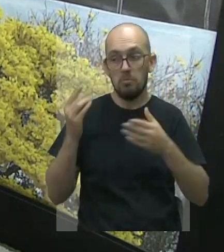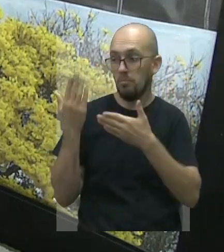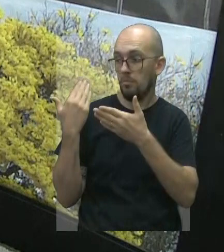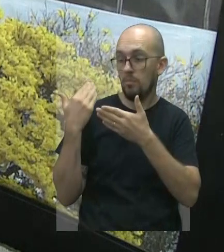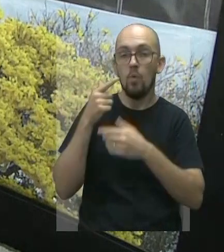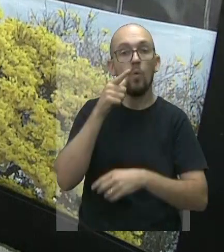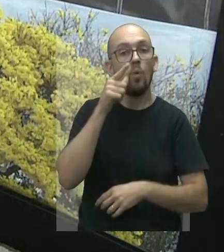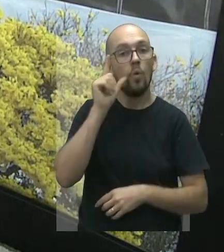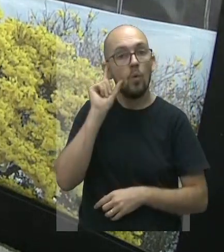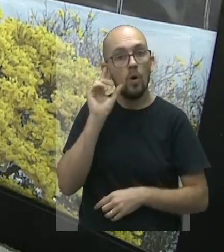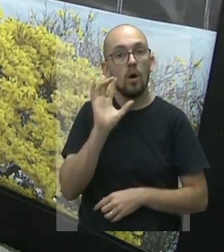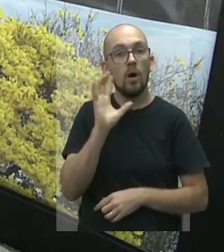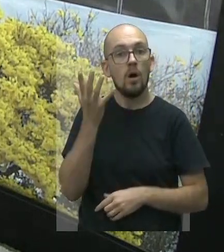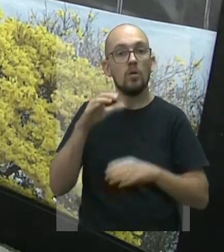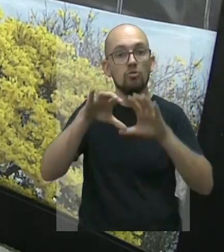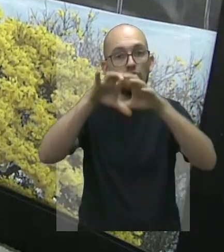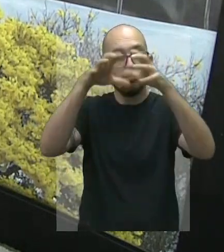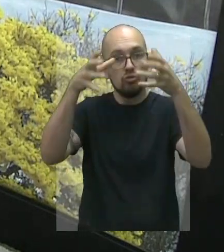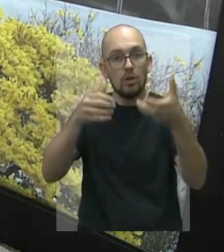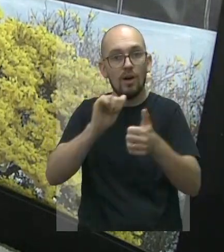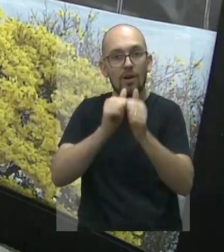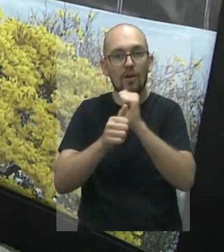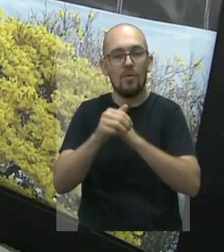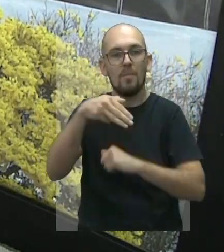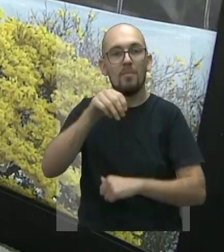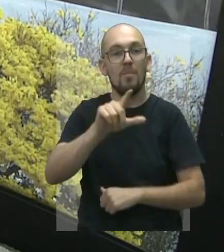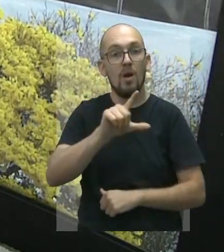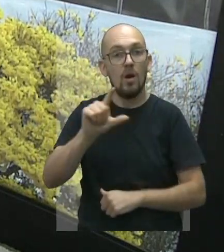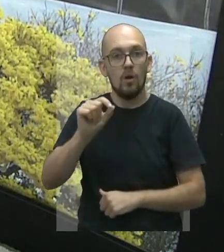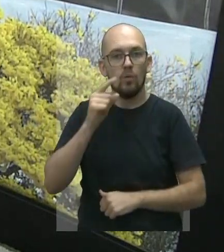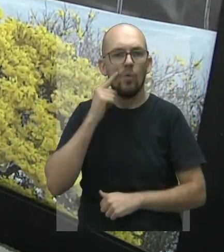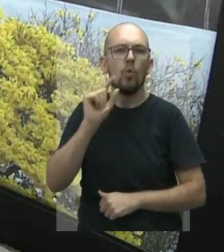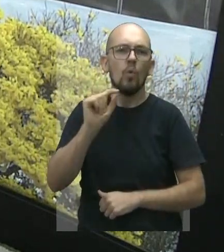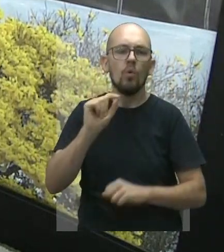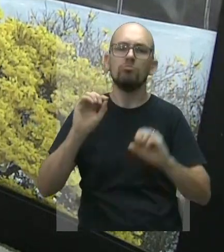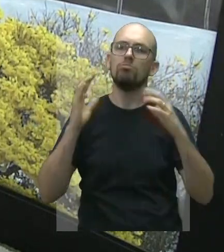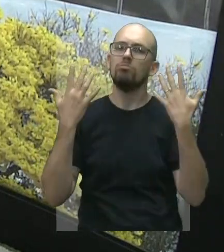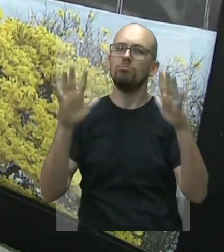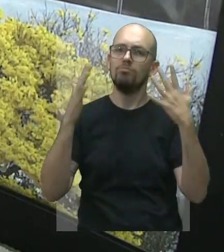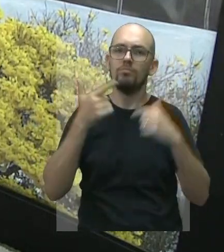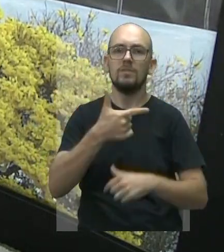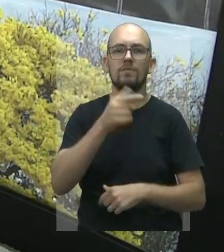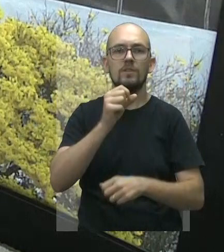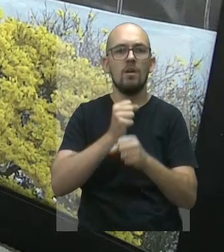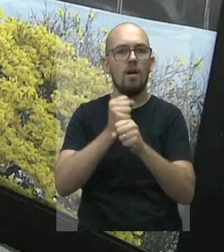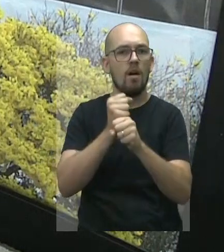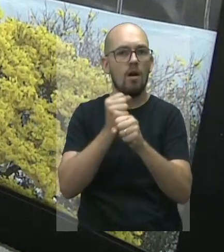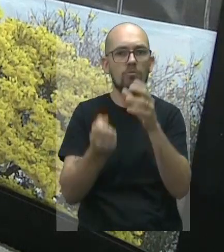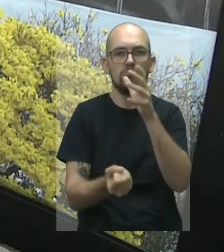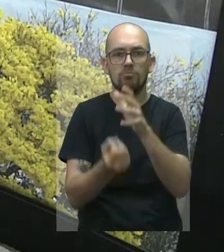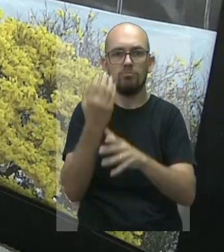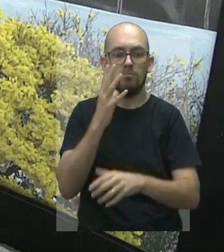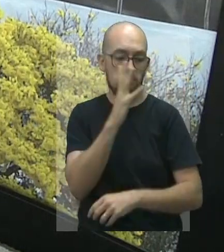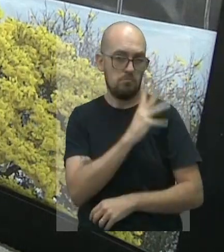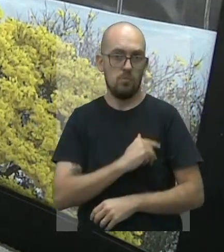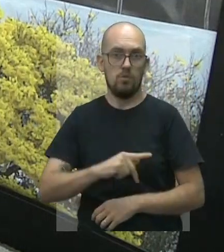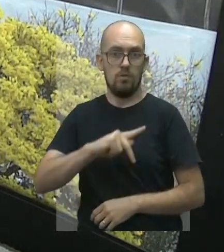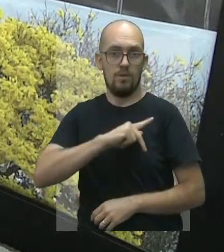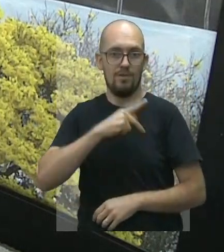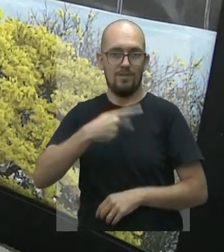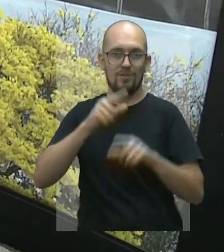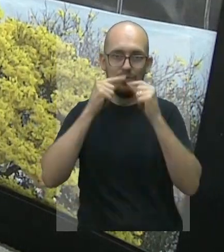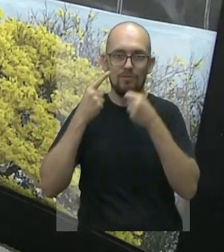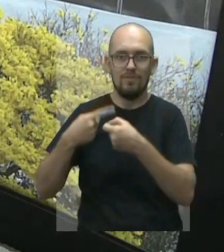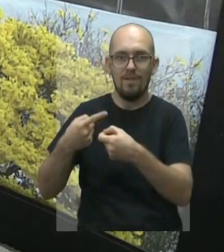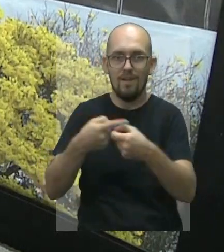rolou ontem no ginásio Flávio de Melo para comemorar os 20 anos de Proerd em Jaú e na